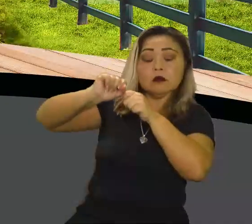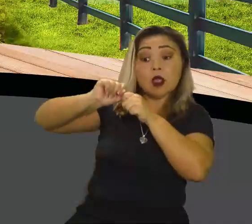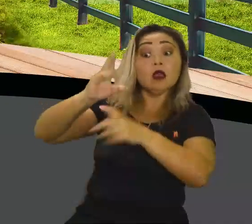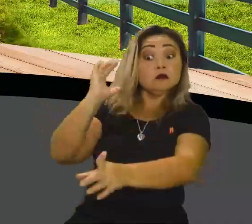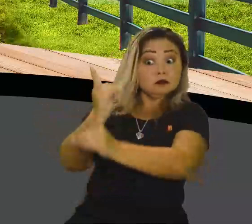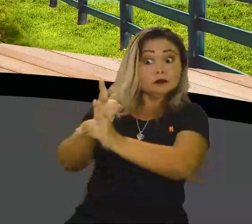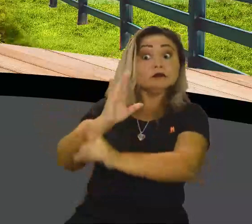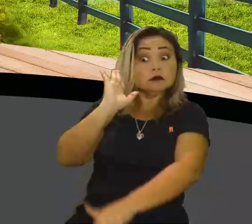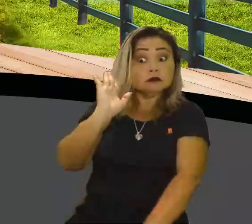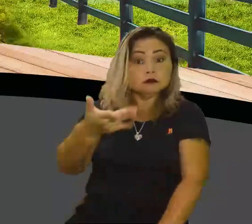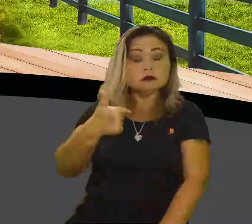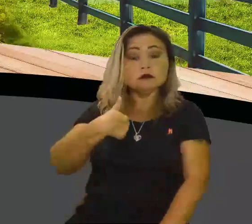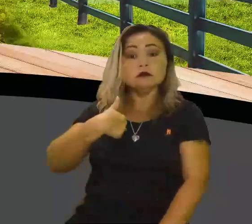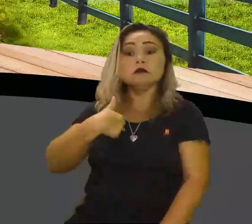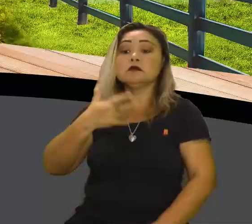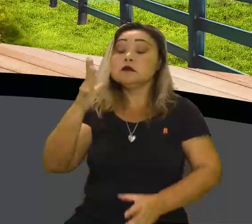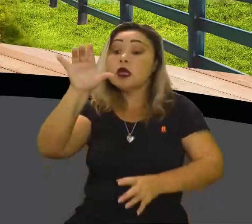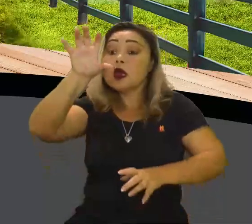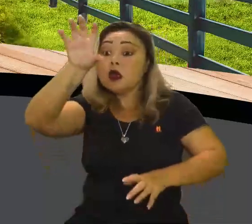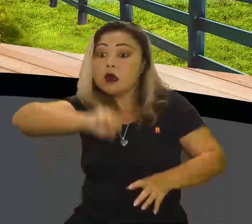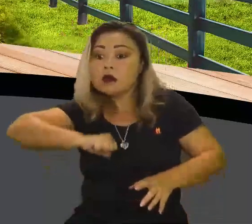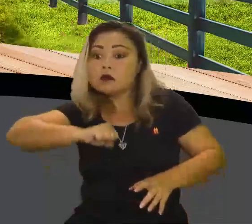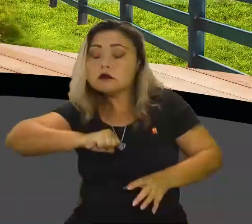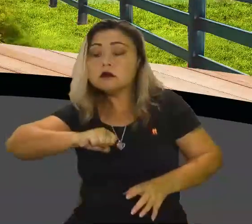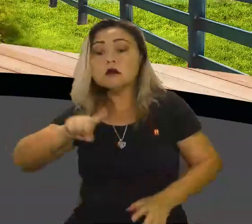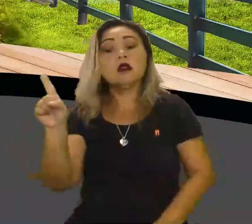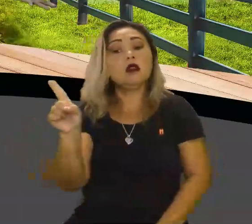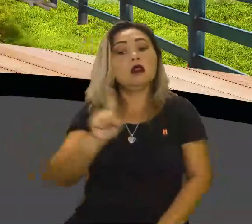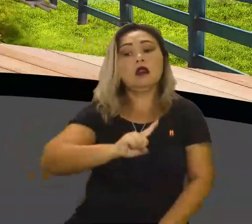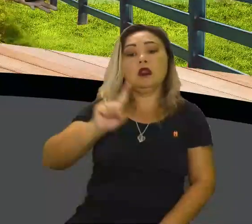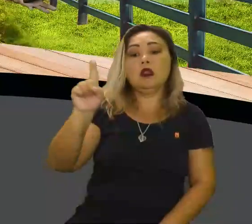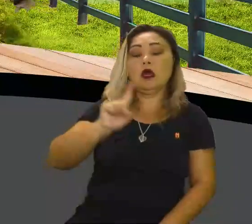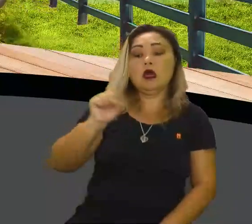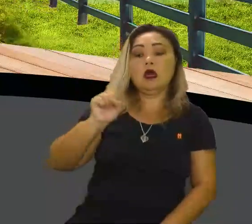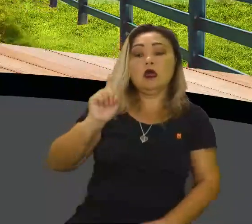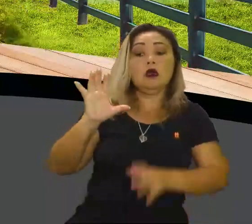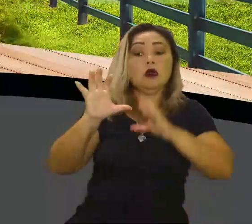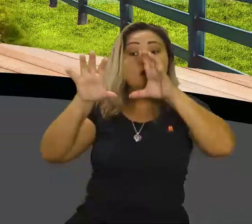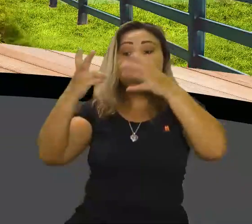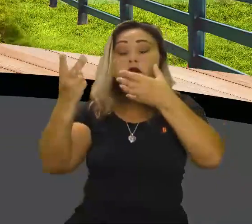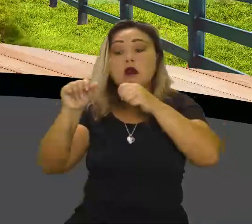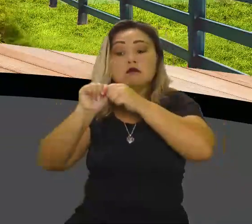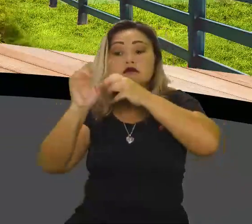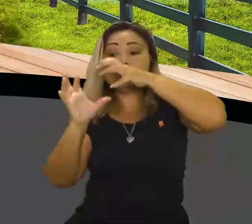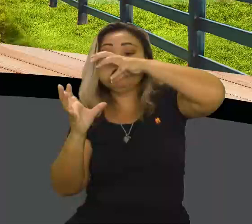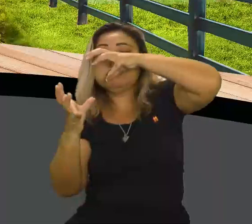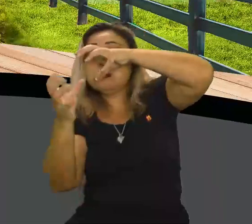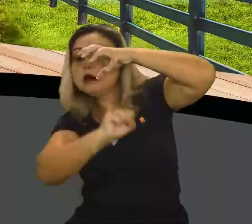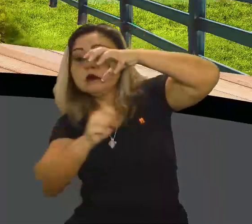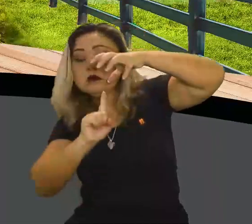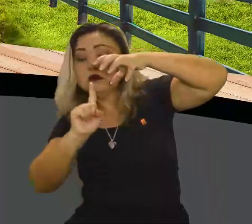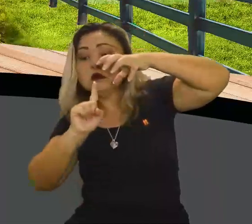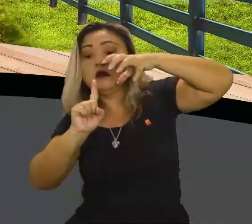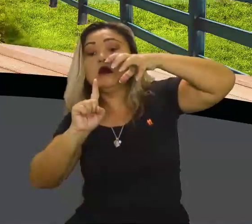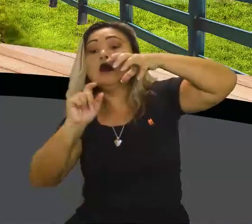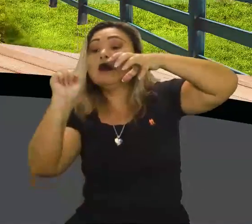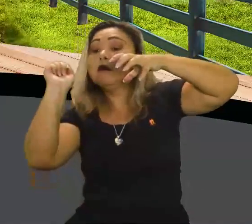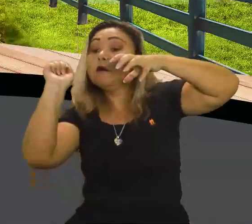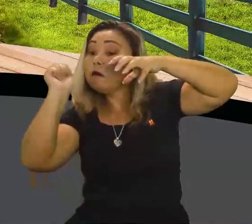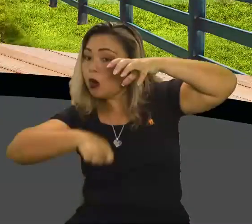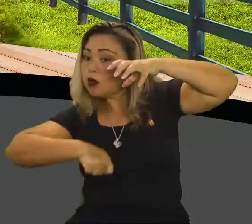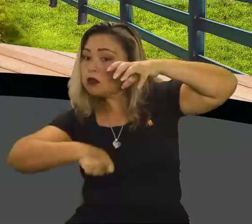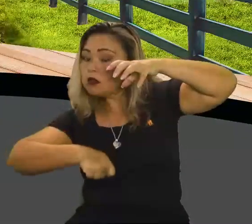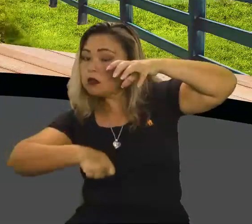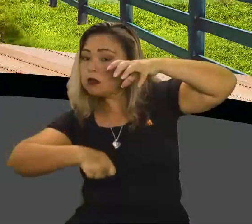encontrei sim. Tem como eu resgatar? Não, porque elas não estão presas, você não faz o resgate. Você pode